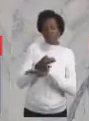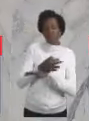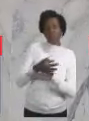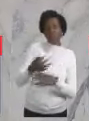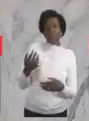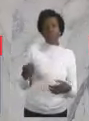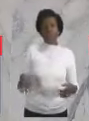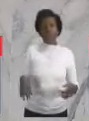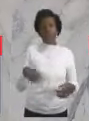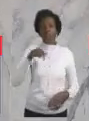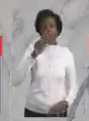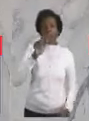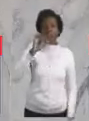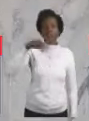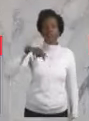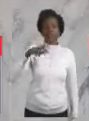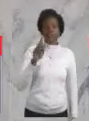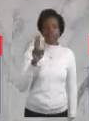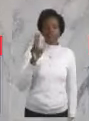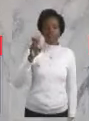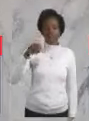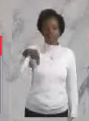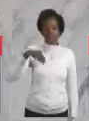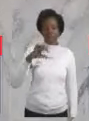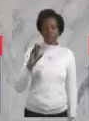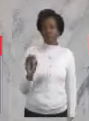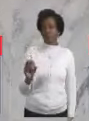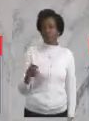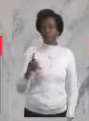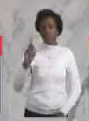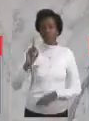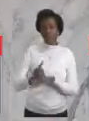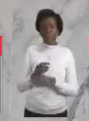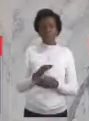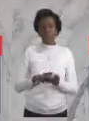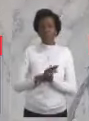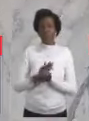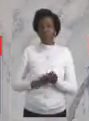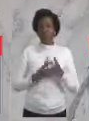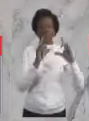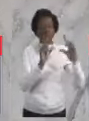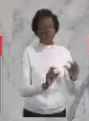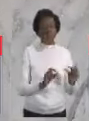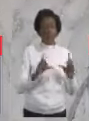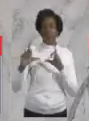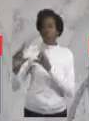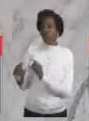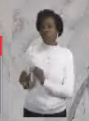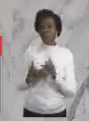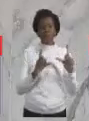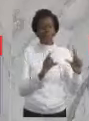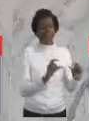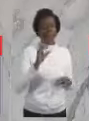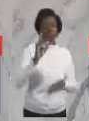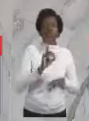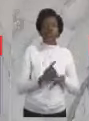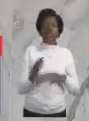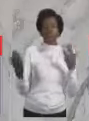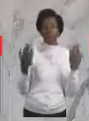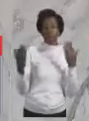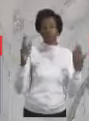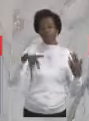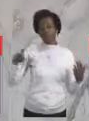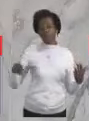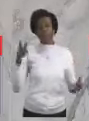direito a nada não pode fazer greve tem direitos reduzidos em relação aos outros professores não